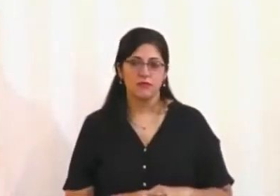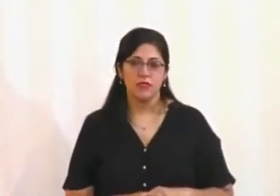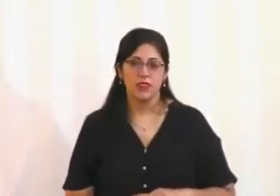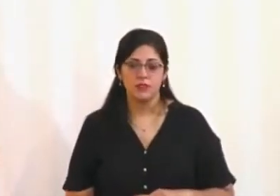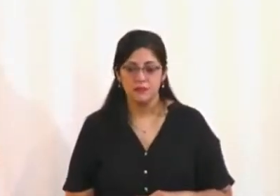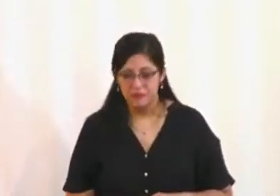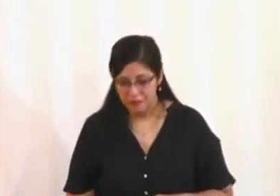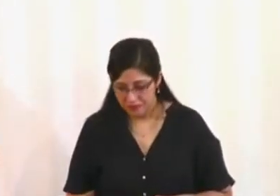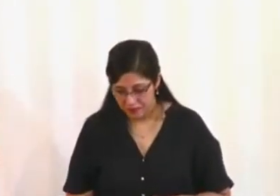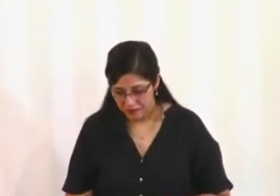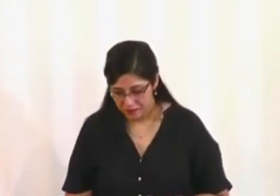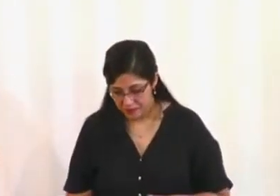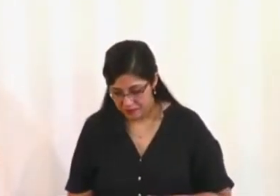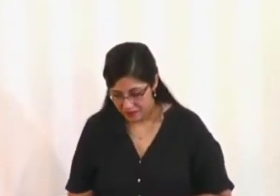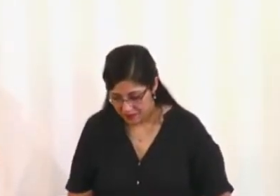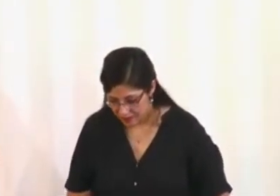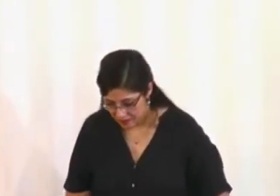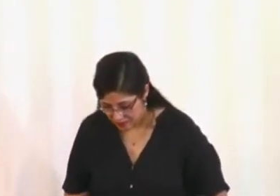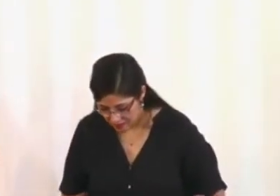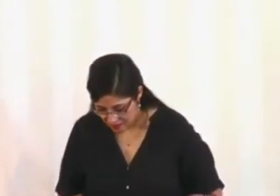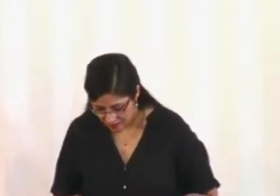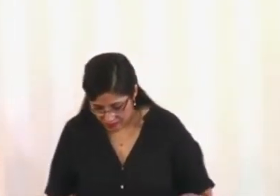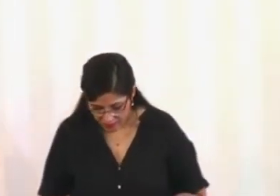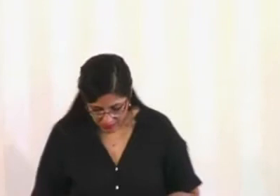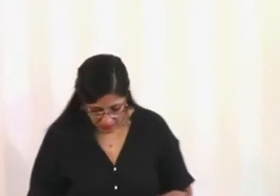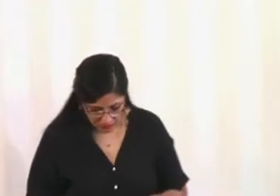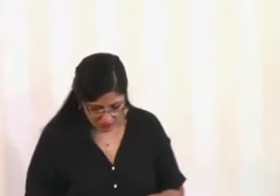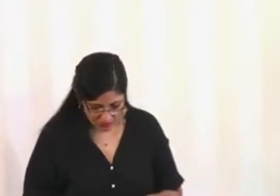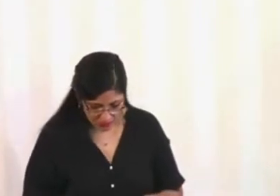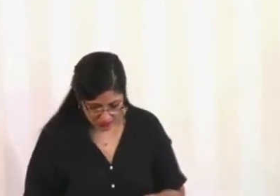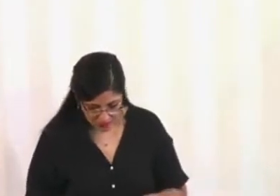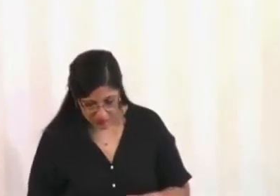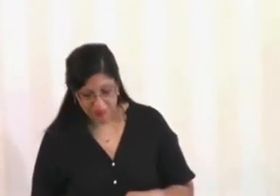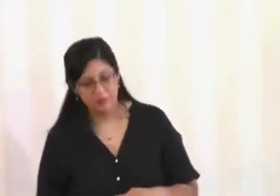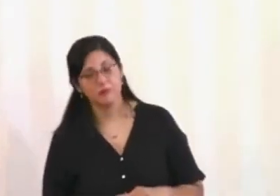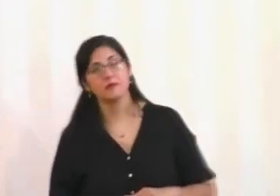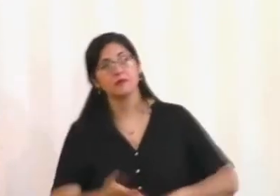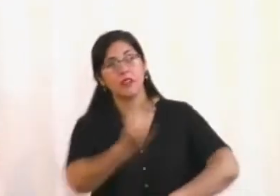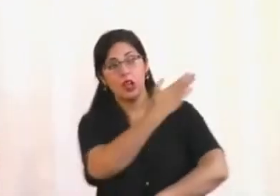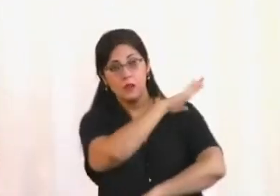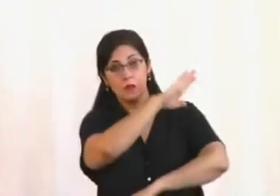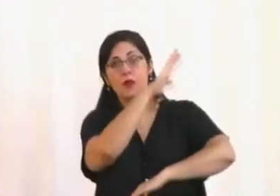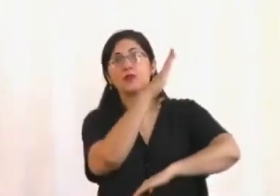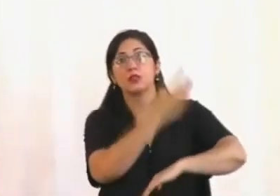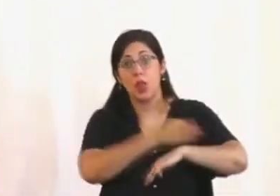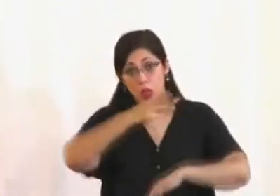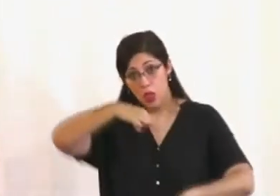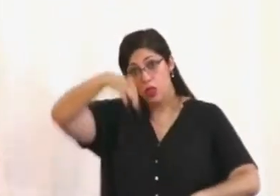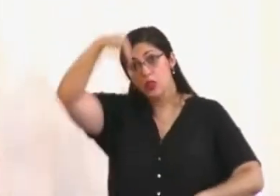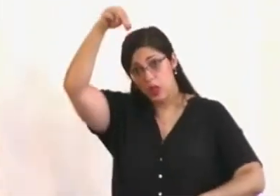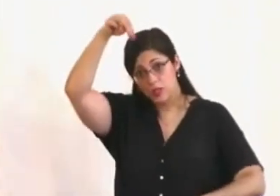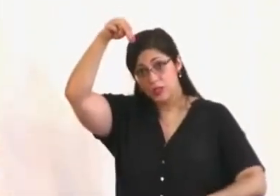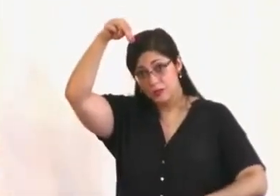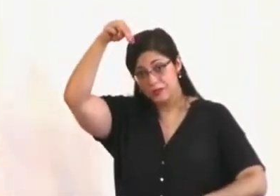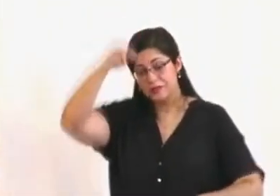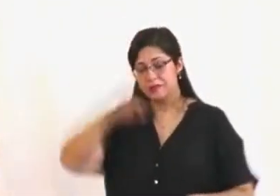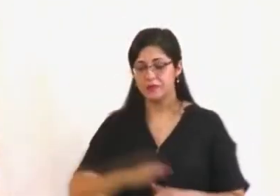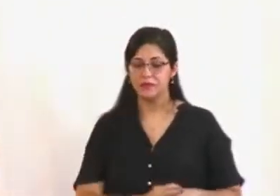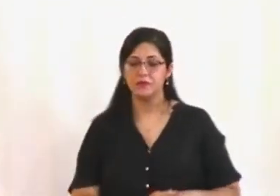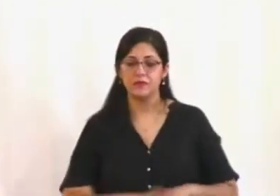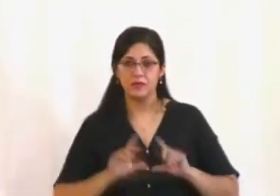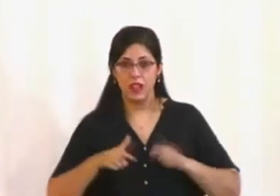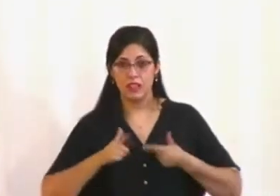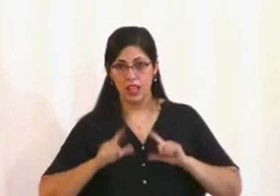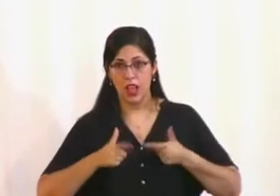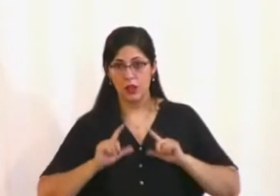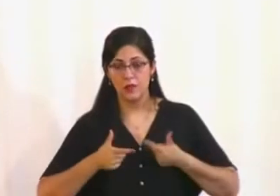norte, e é a divisão aqui já do Reino Norte e do Reino Sul, o Monte Carmelo era um monte que foi profanado, porque neste monte eles